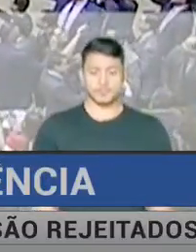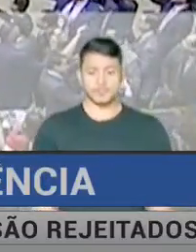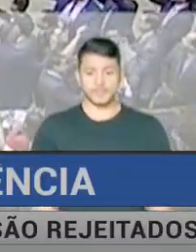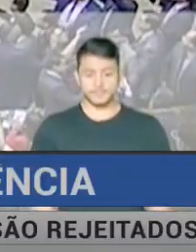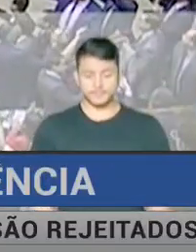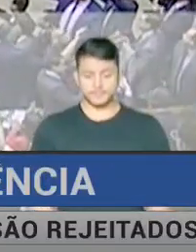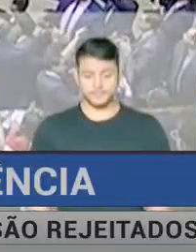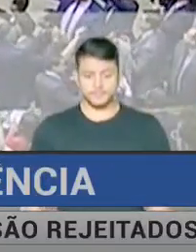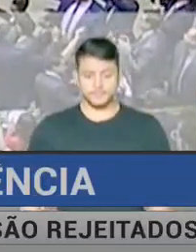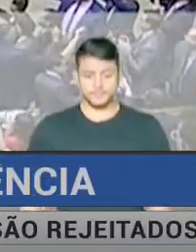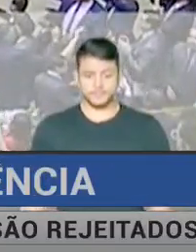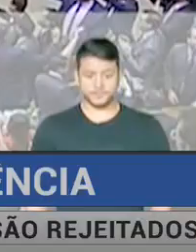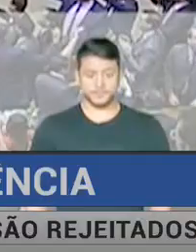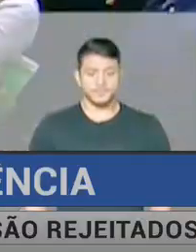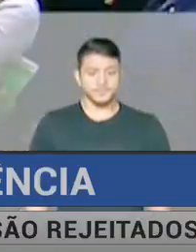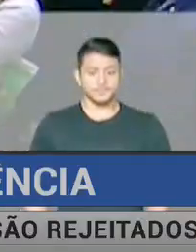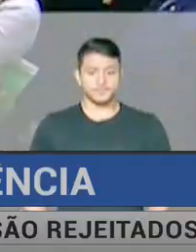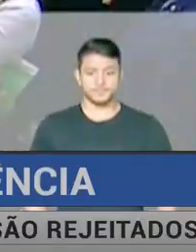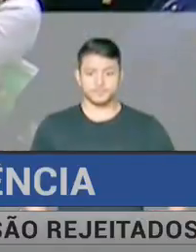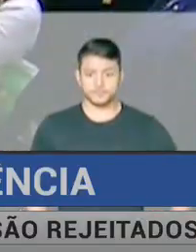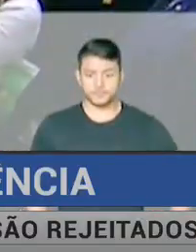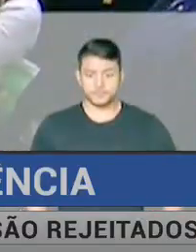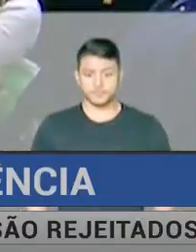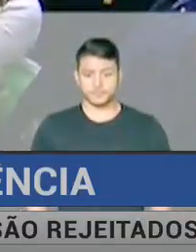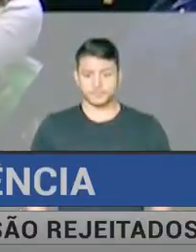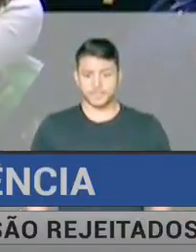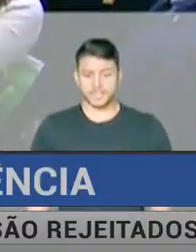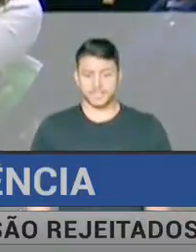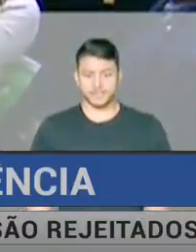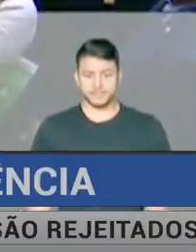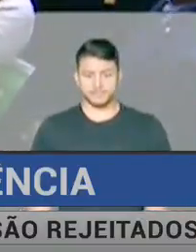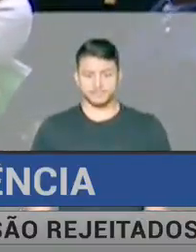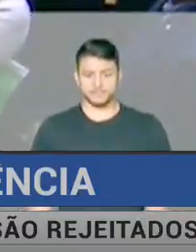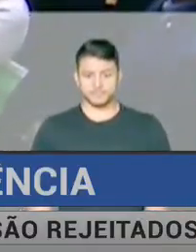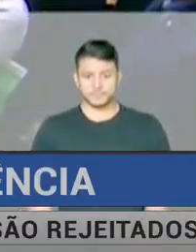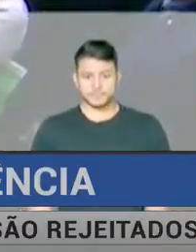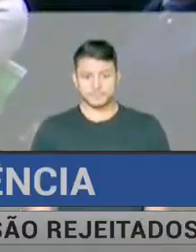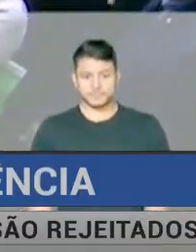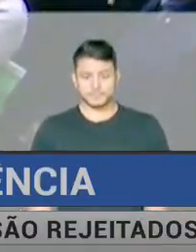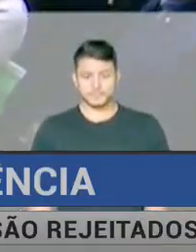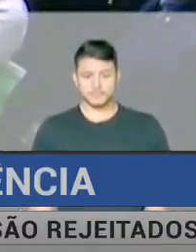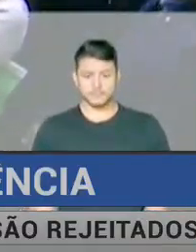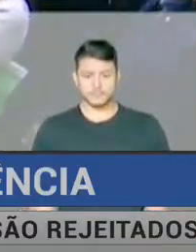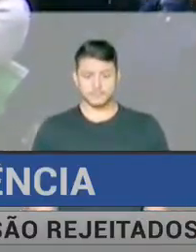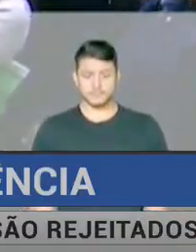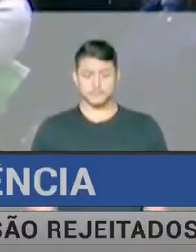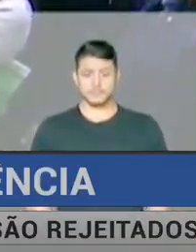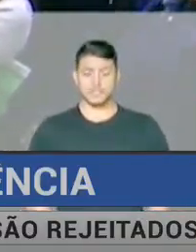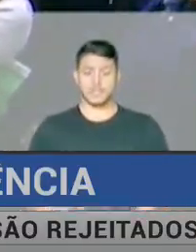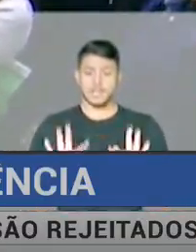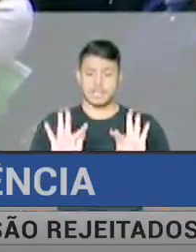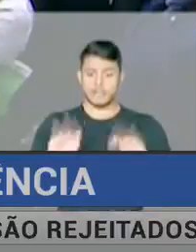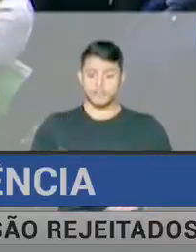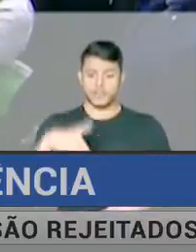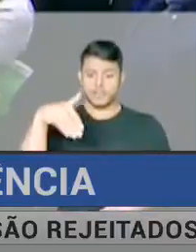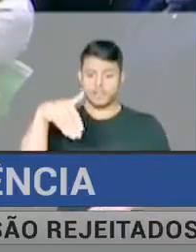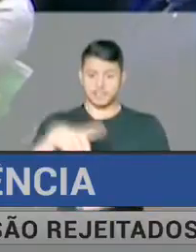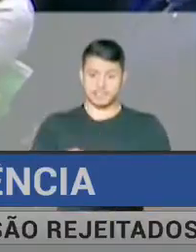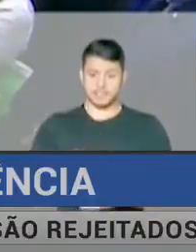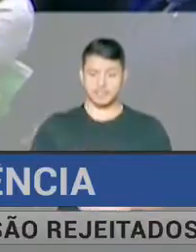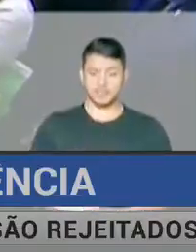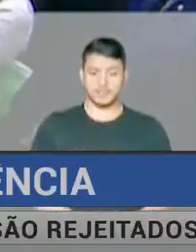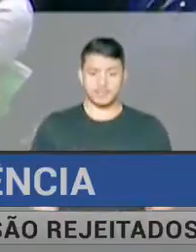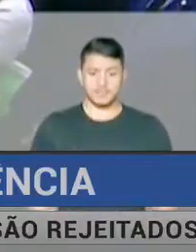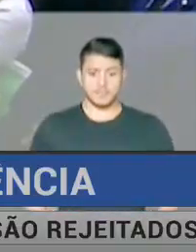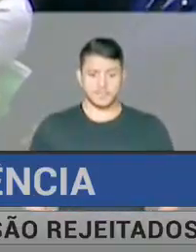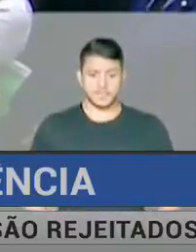de bancada, todo mundo na expectativa para o resultado. São necessários mais de 308 votos para que a reforma